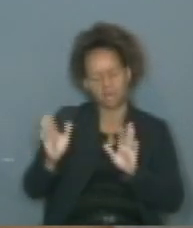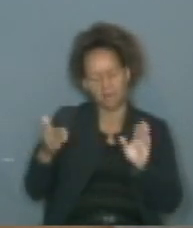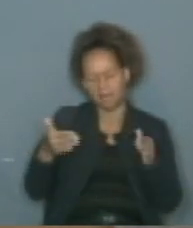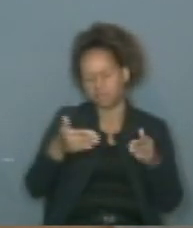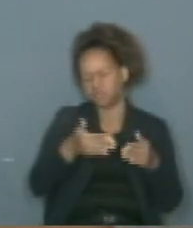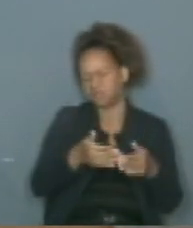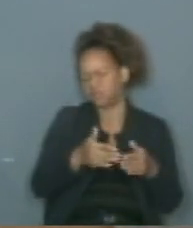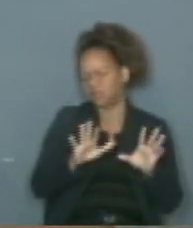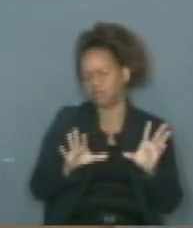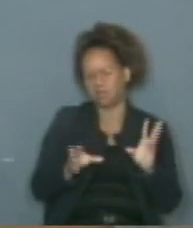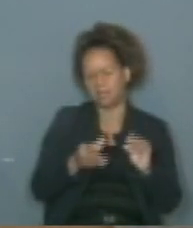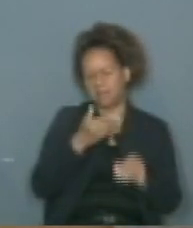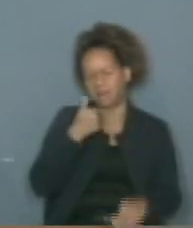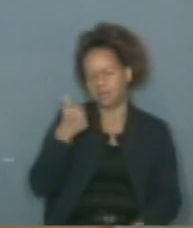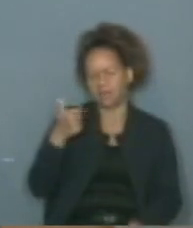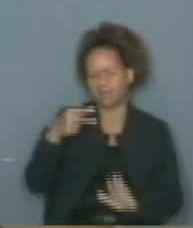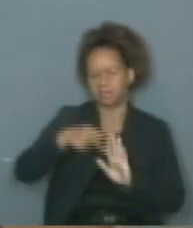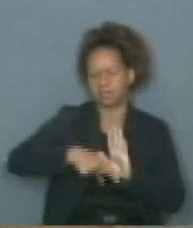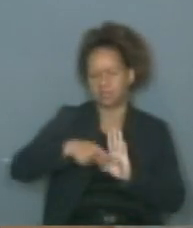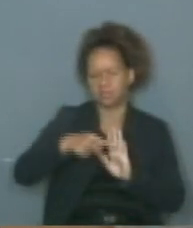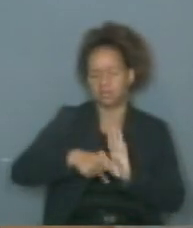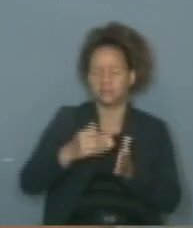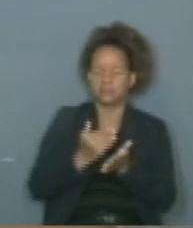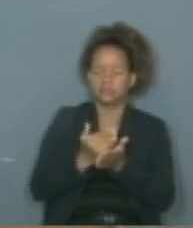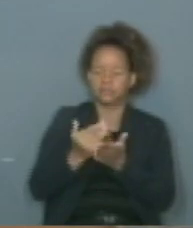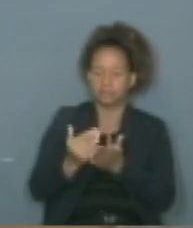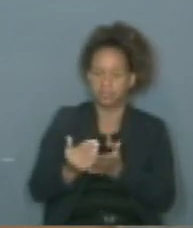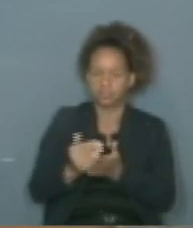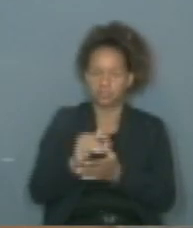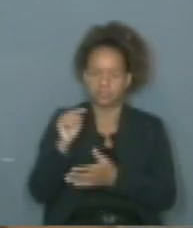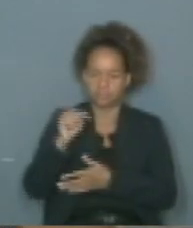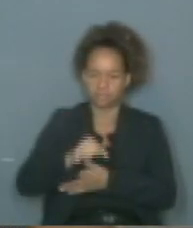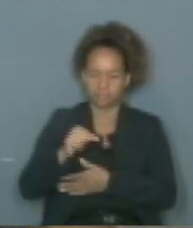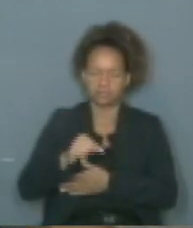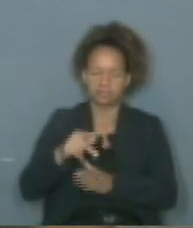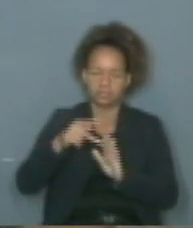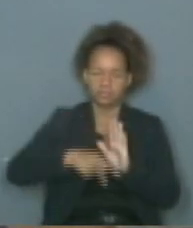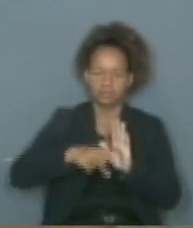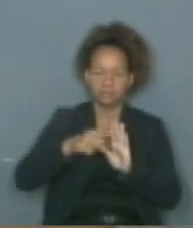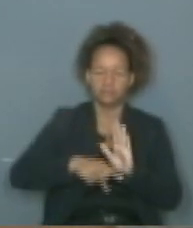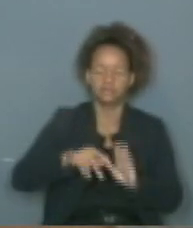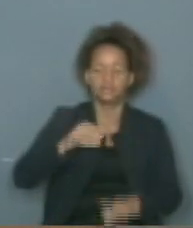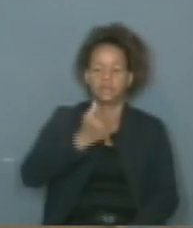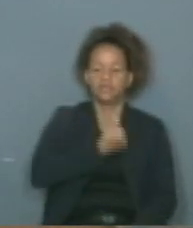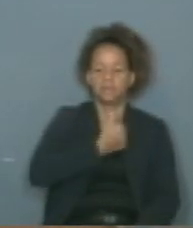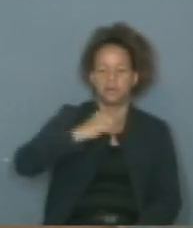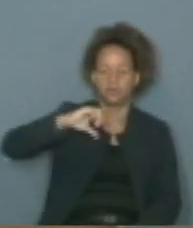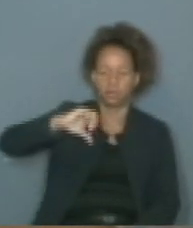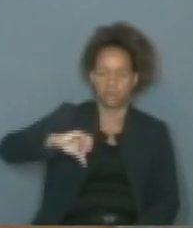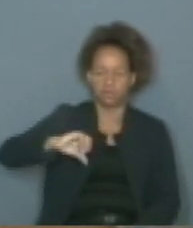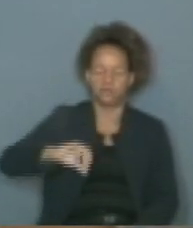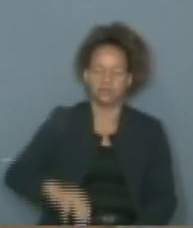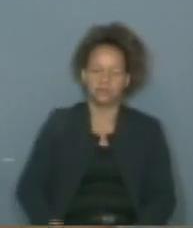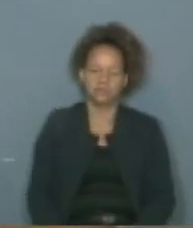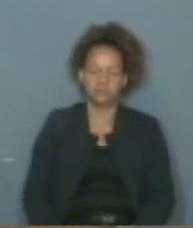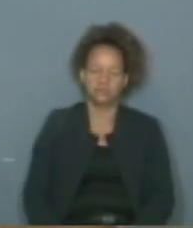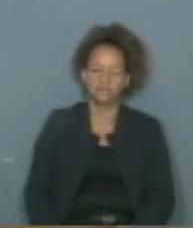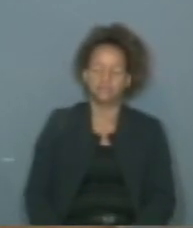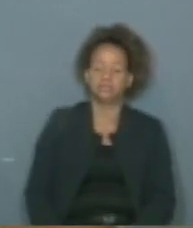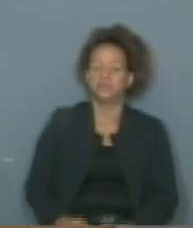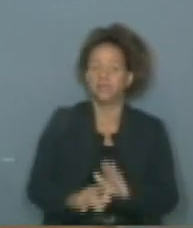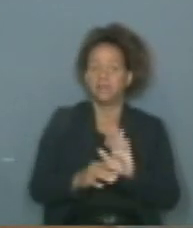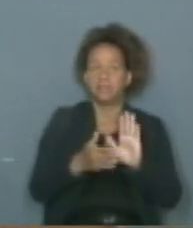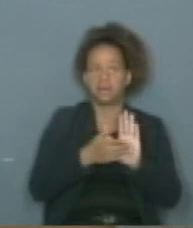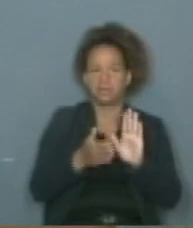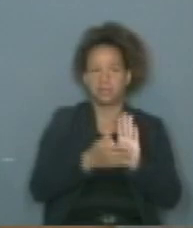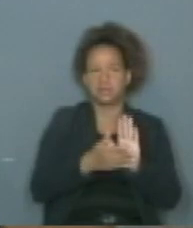de emendar, de melhorar o projeto. Eu quero iniciar aqui pelo projeto número 9, presidente. A proposição